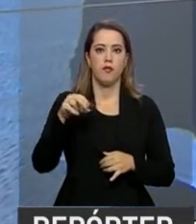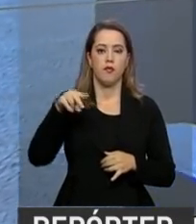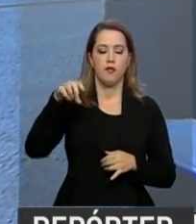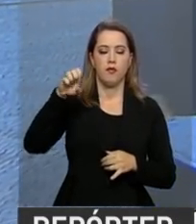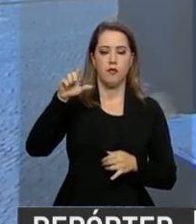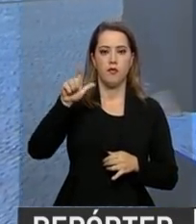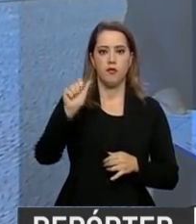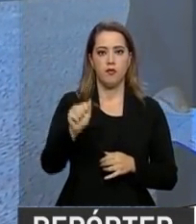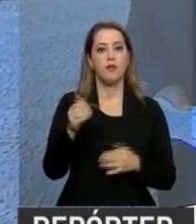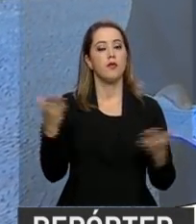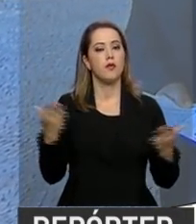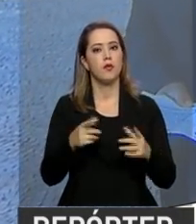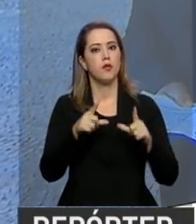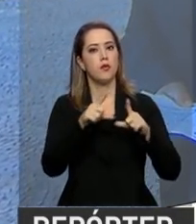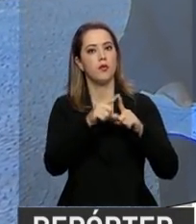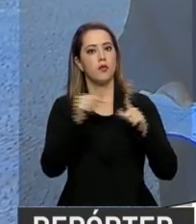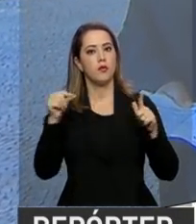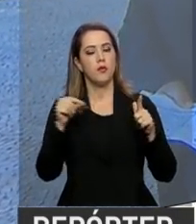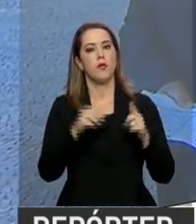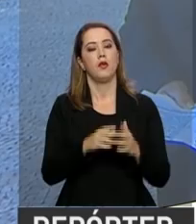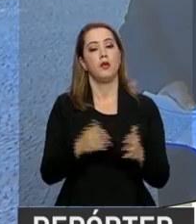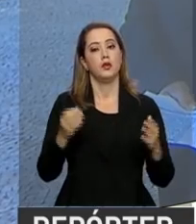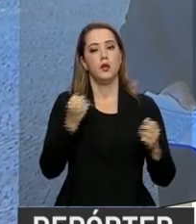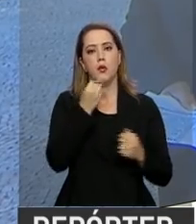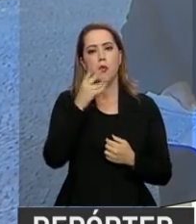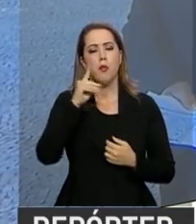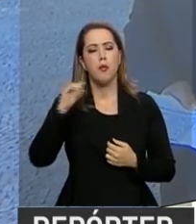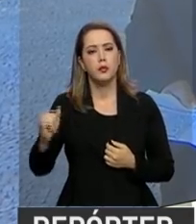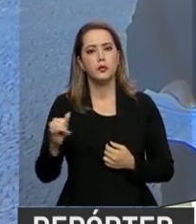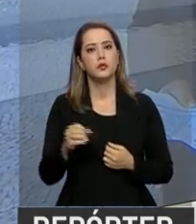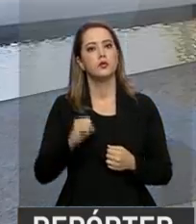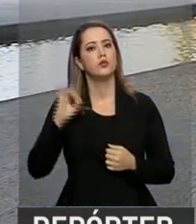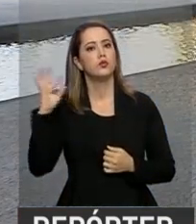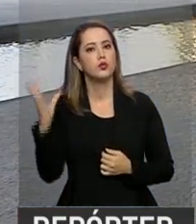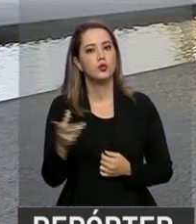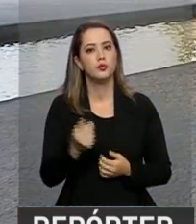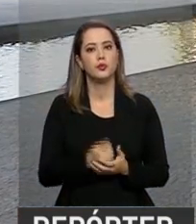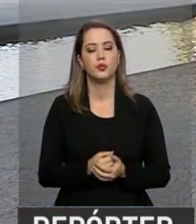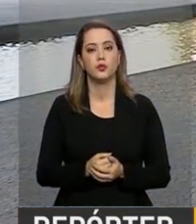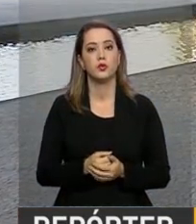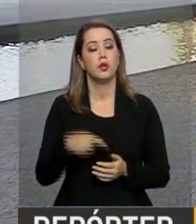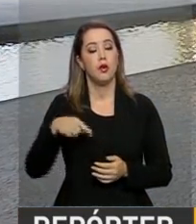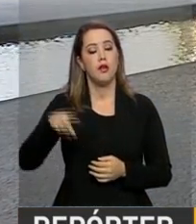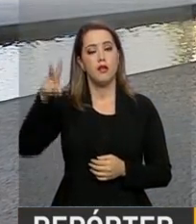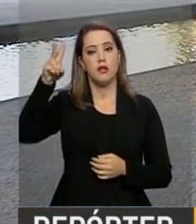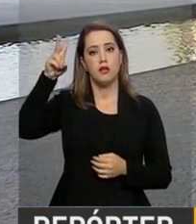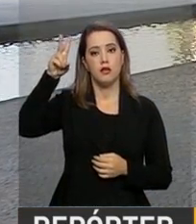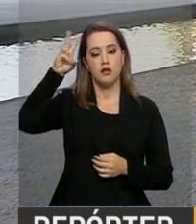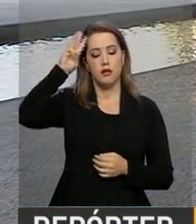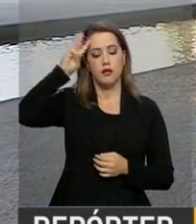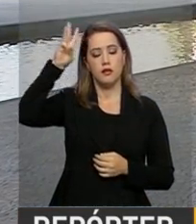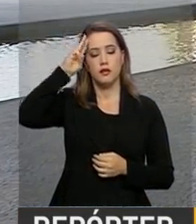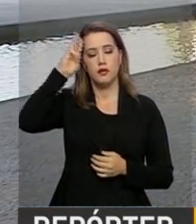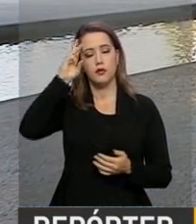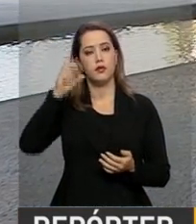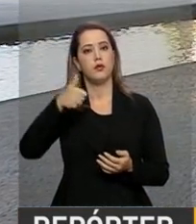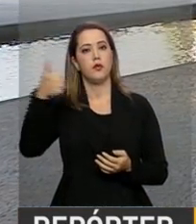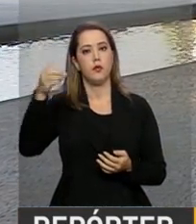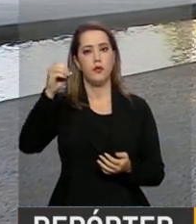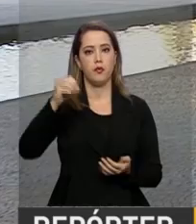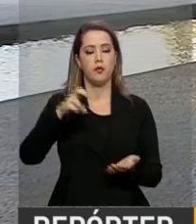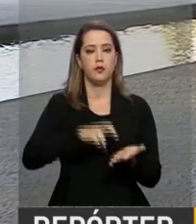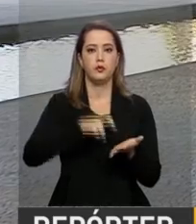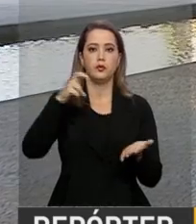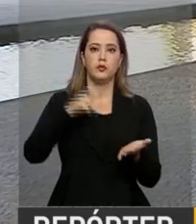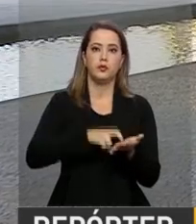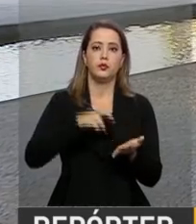essas informações. Bom dia, Daniela. Bom dia, Jaime. Bom dia a todos. Nesta terça-feira, às 10 horas da manhã, o presidente da República